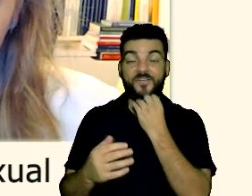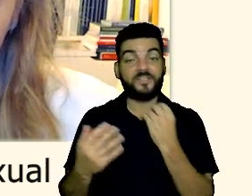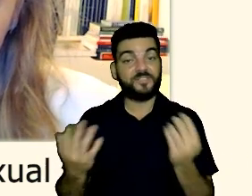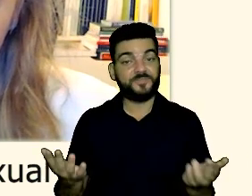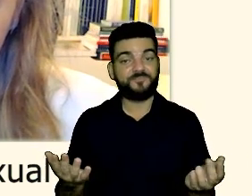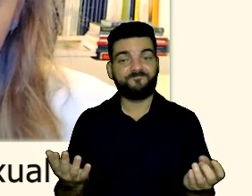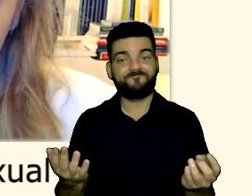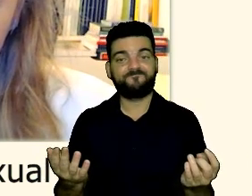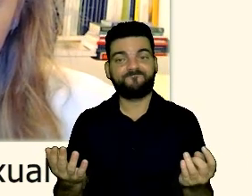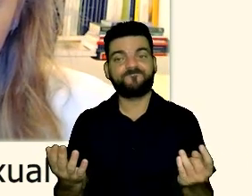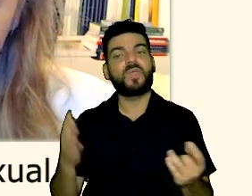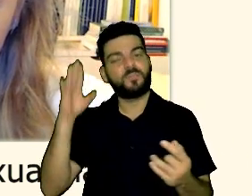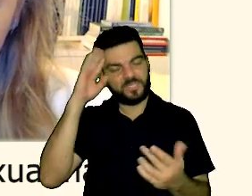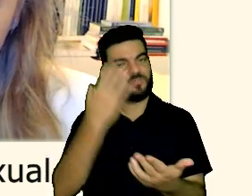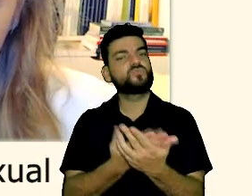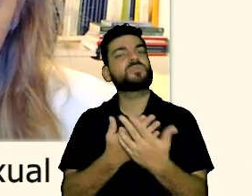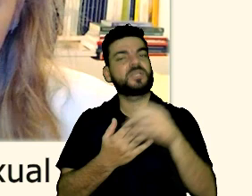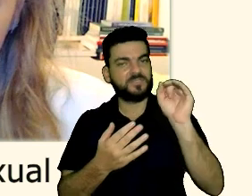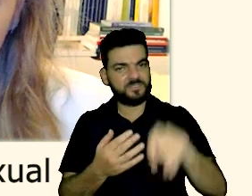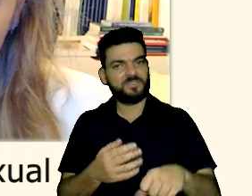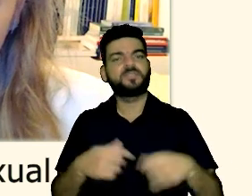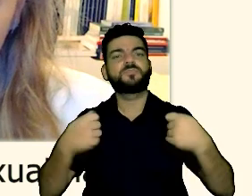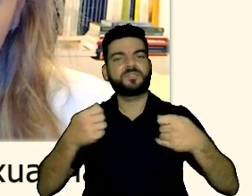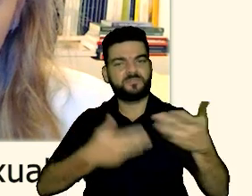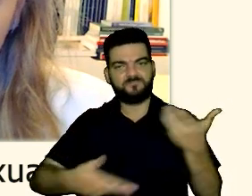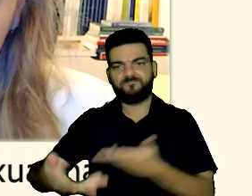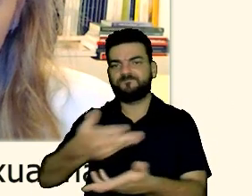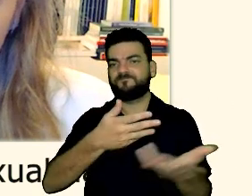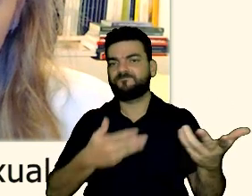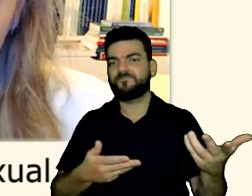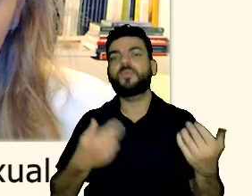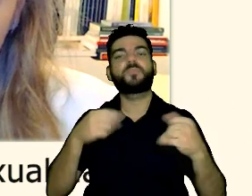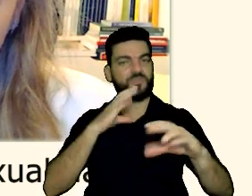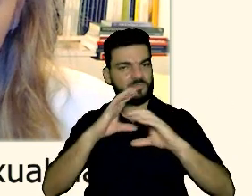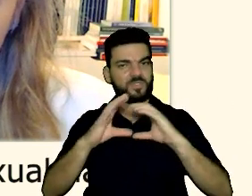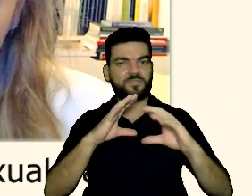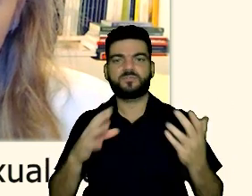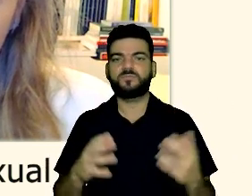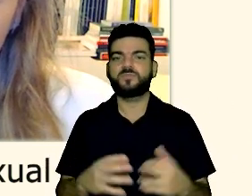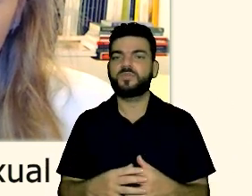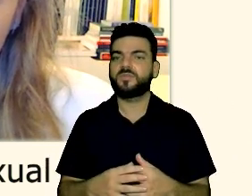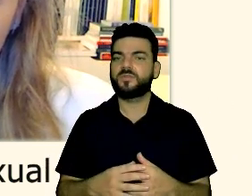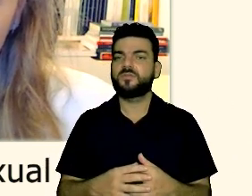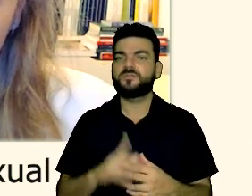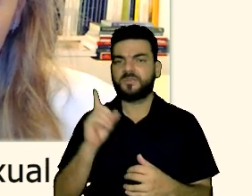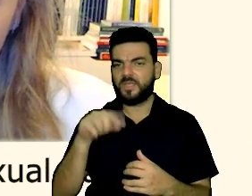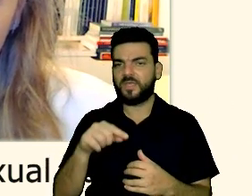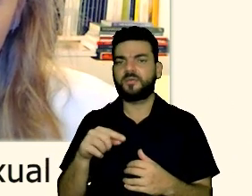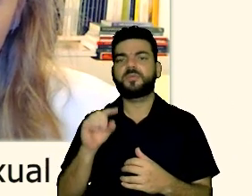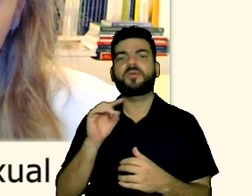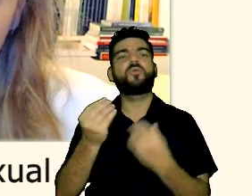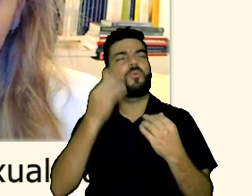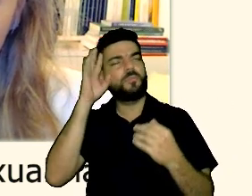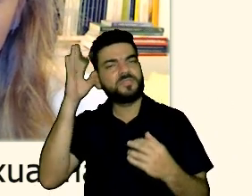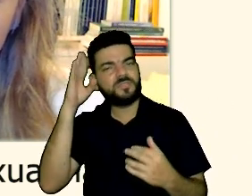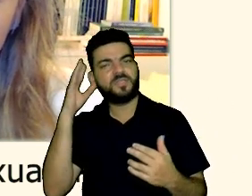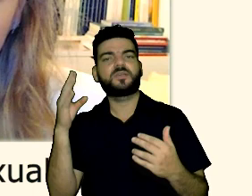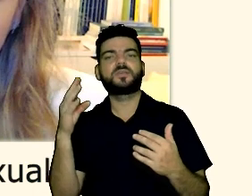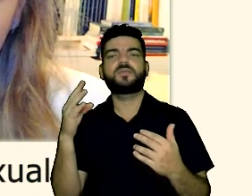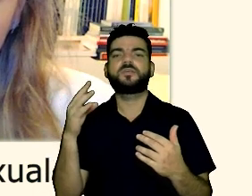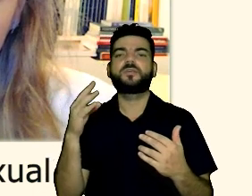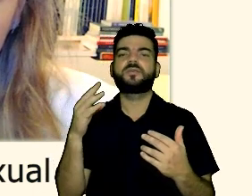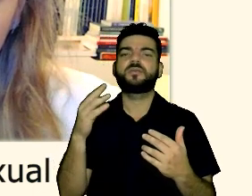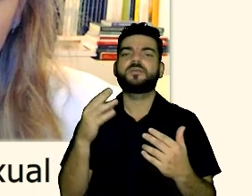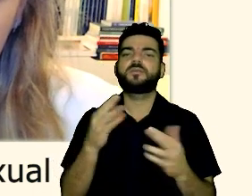impossível essa comunicação, até o início dessa comunicação. Mas, em alguns casos, é importante